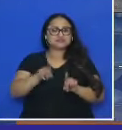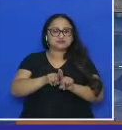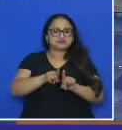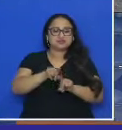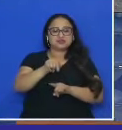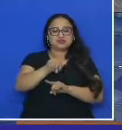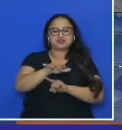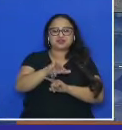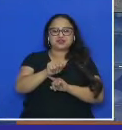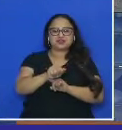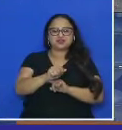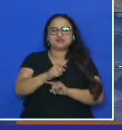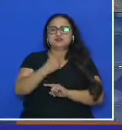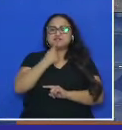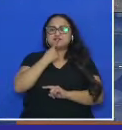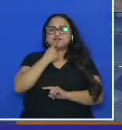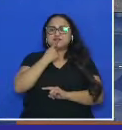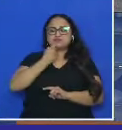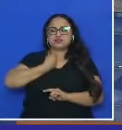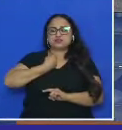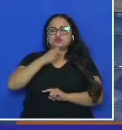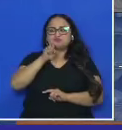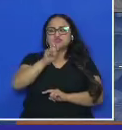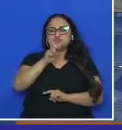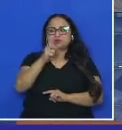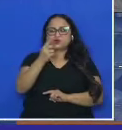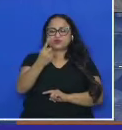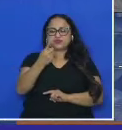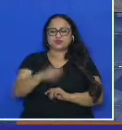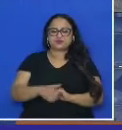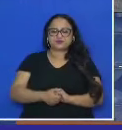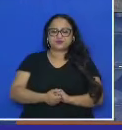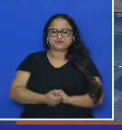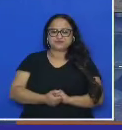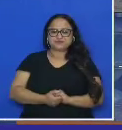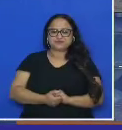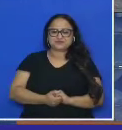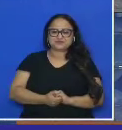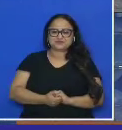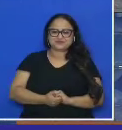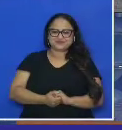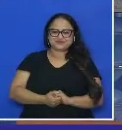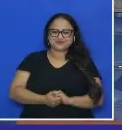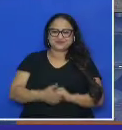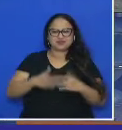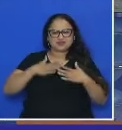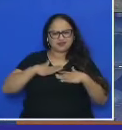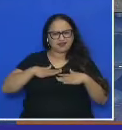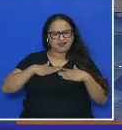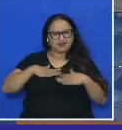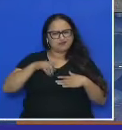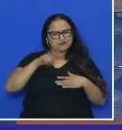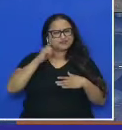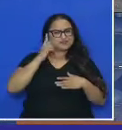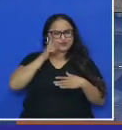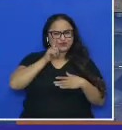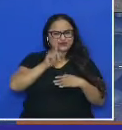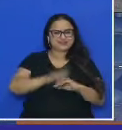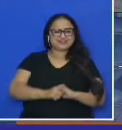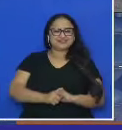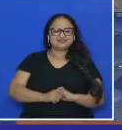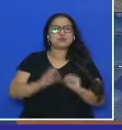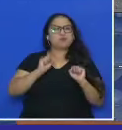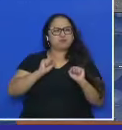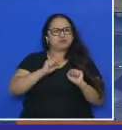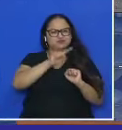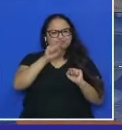Bola vermelha, número 51. Vermelha, 51. Calma, você ainda tem chances. Este prêmio